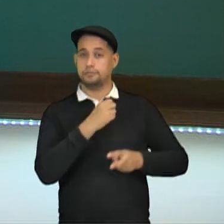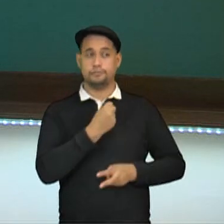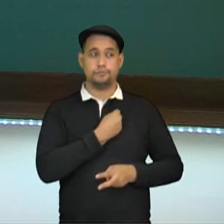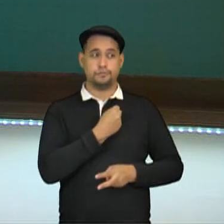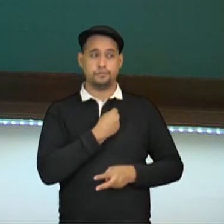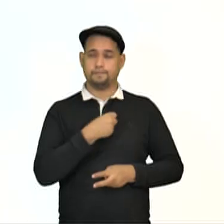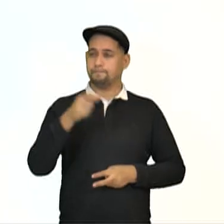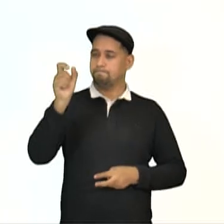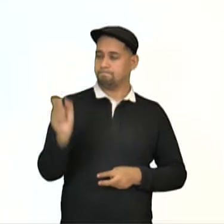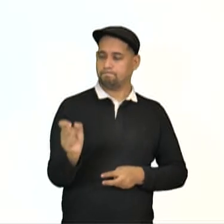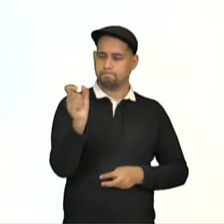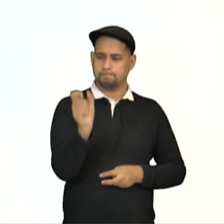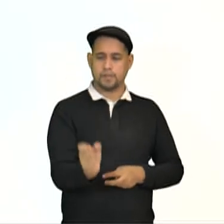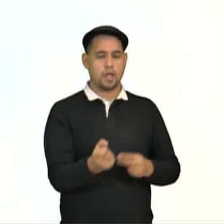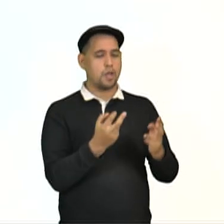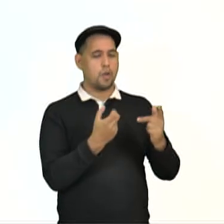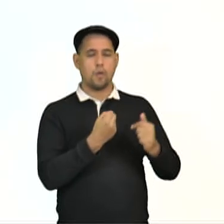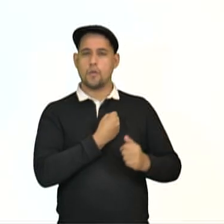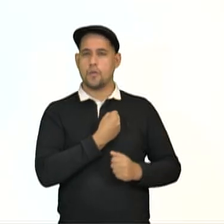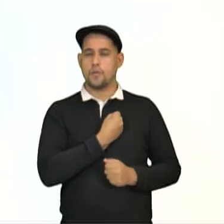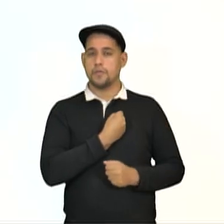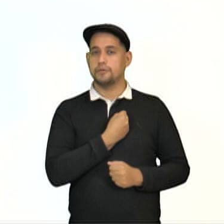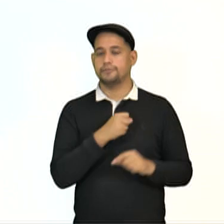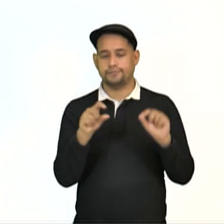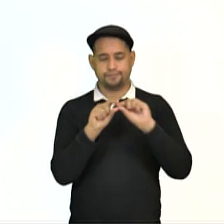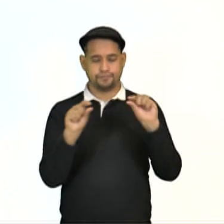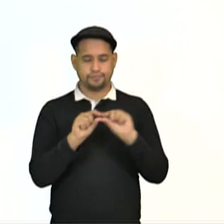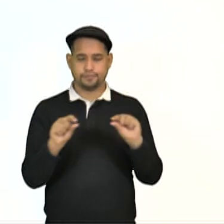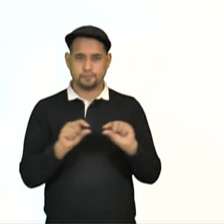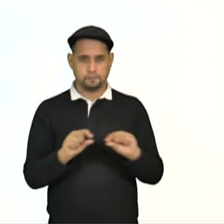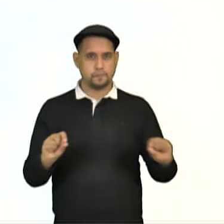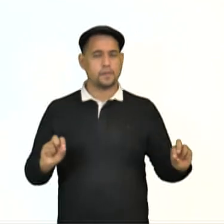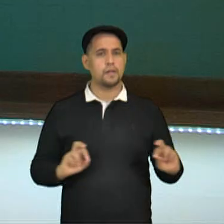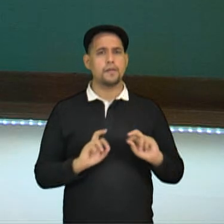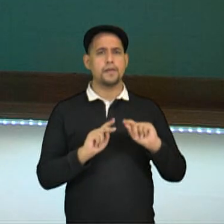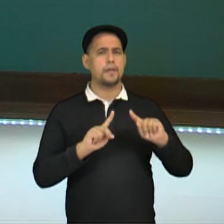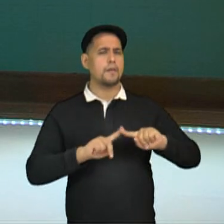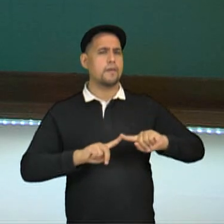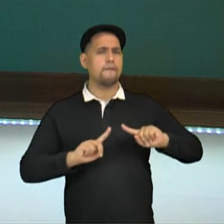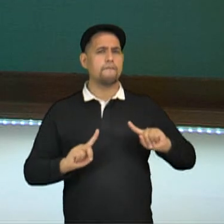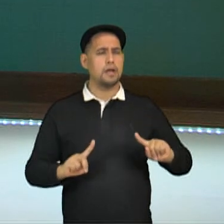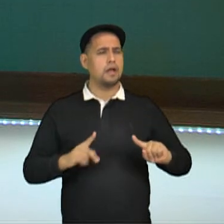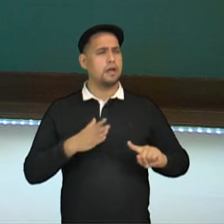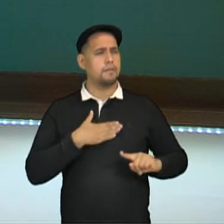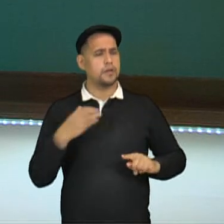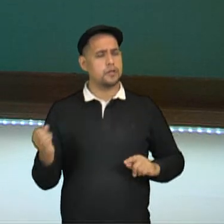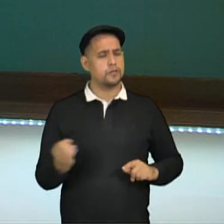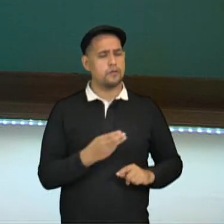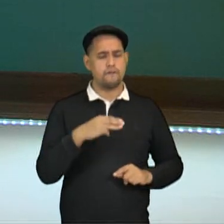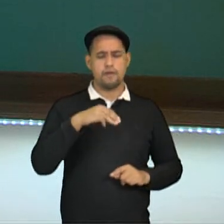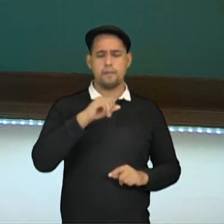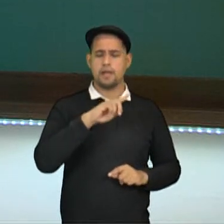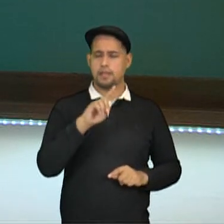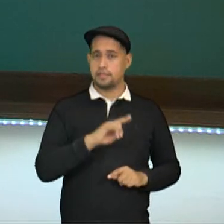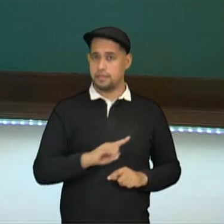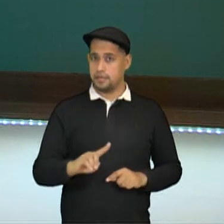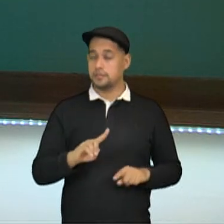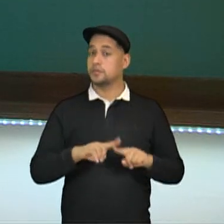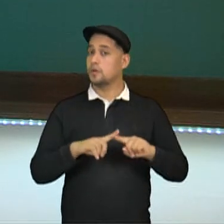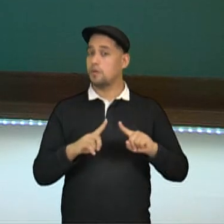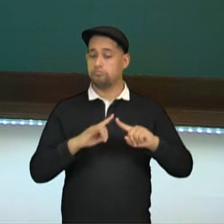de colunas é o mesmo que o número de linhas, ok? Então, logo, a minha nova matriz, ou